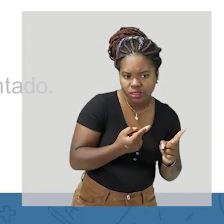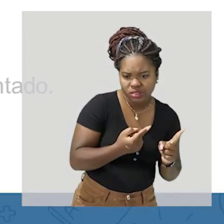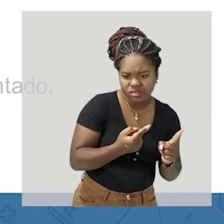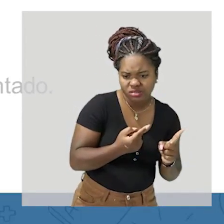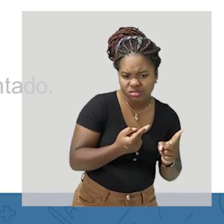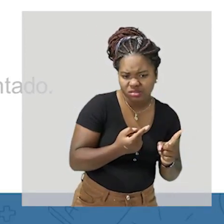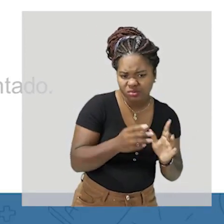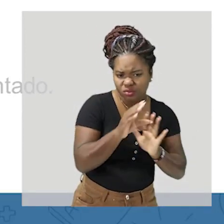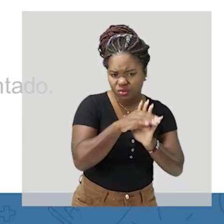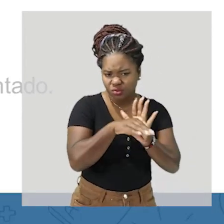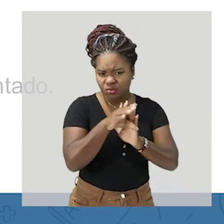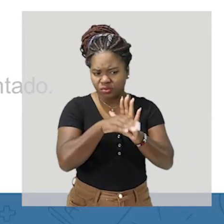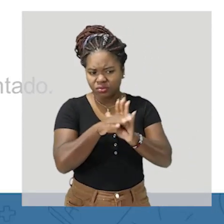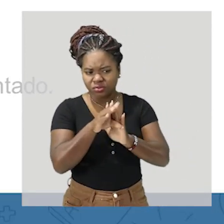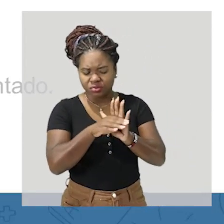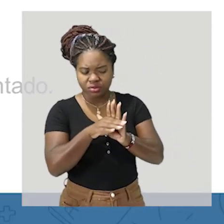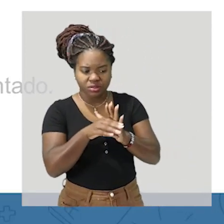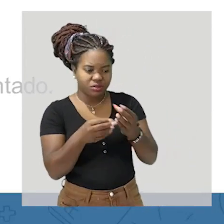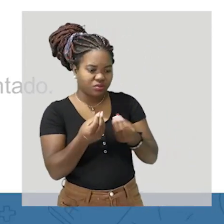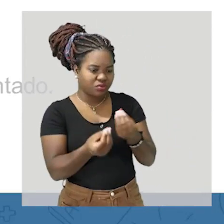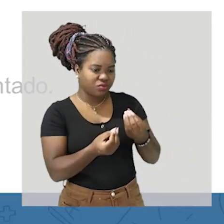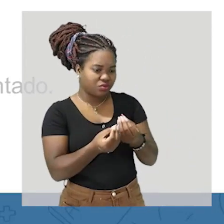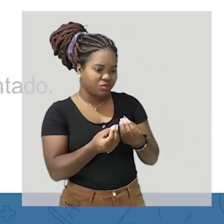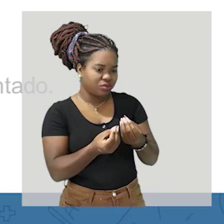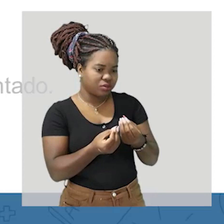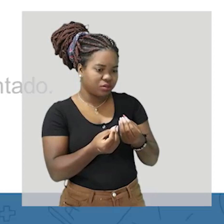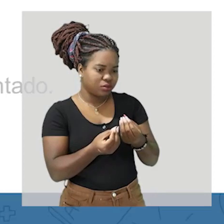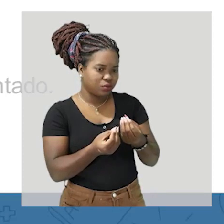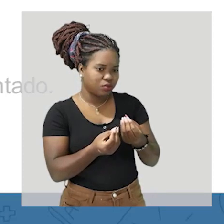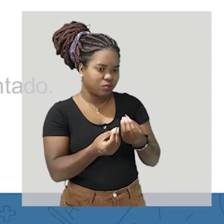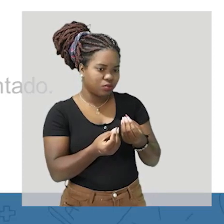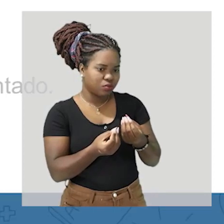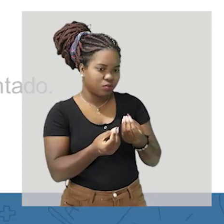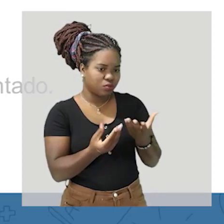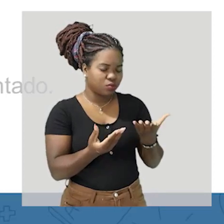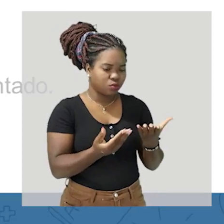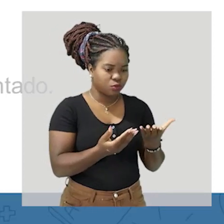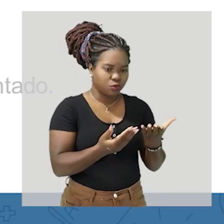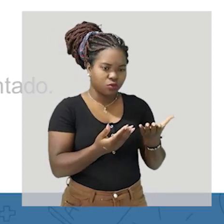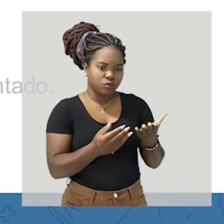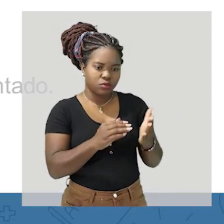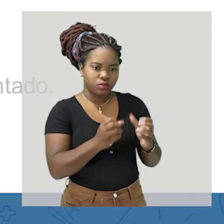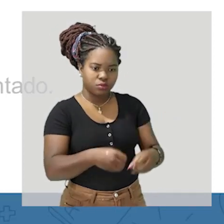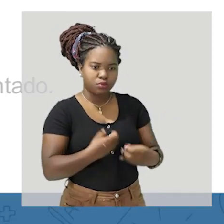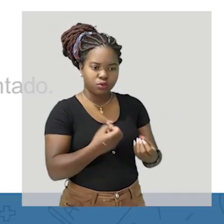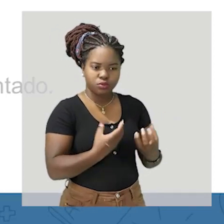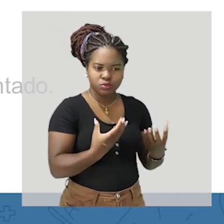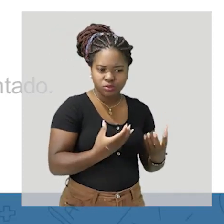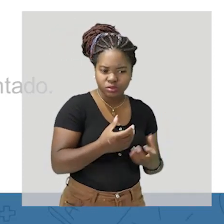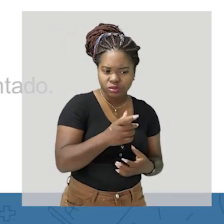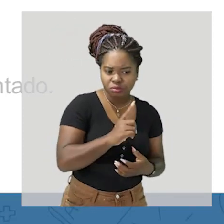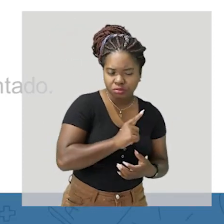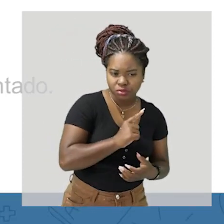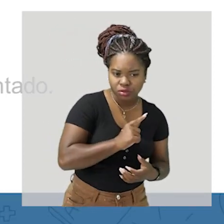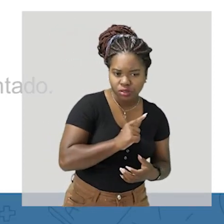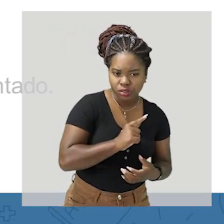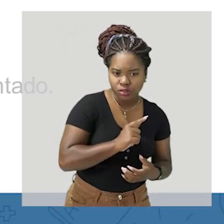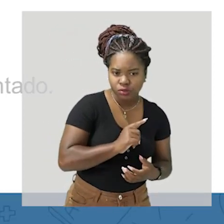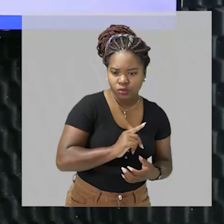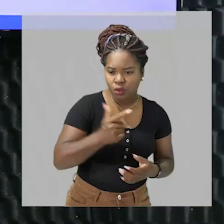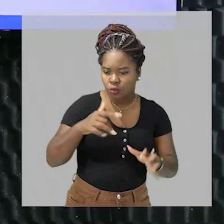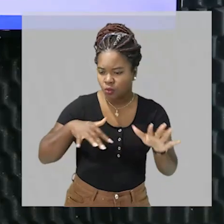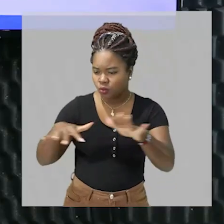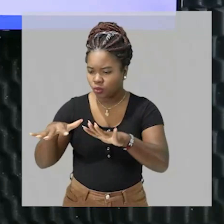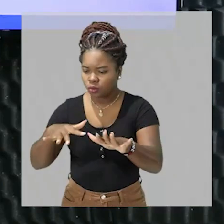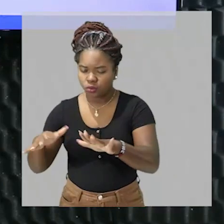seja o conceito da performance, não seja o conceito de outras manifestações artísticas, e aí a gente entende